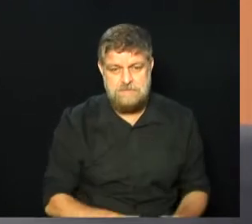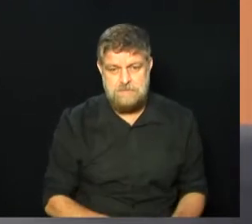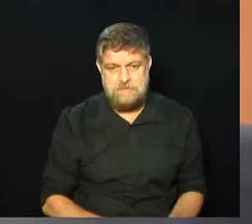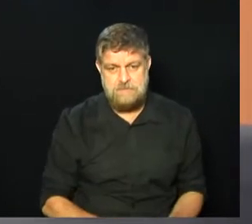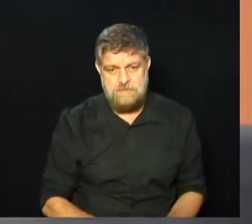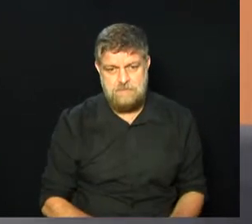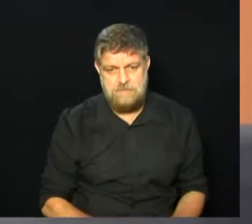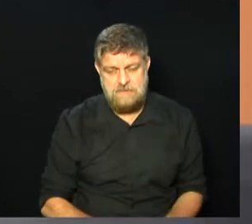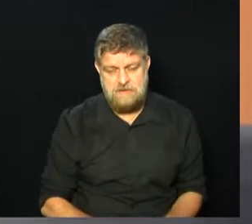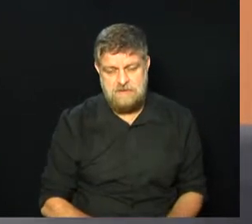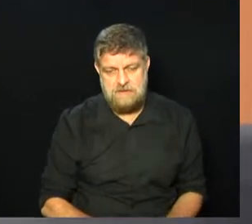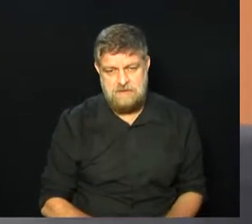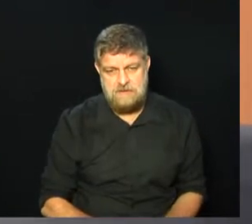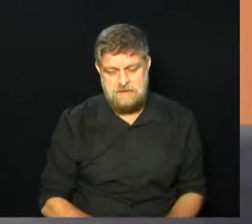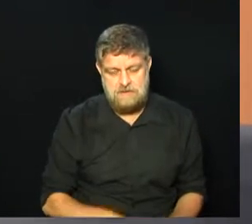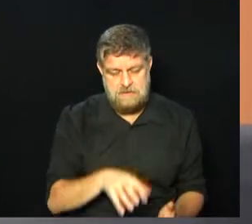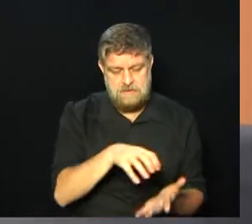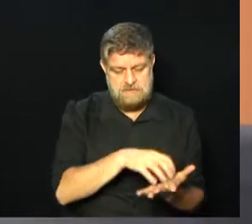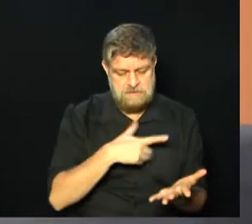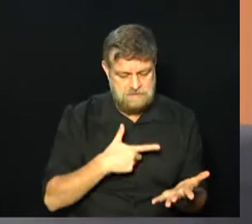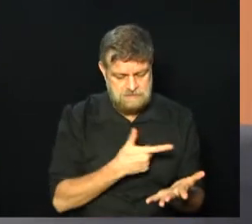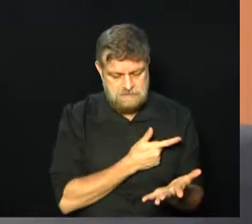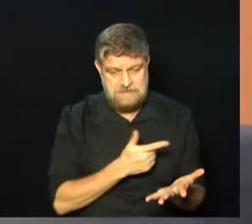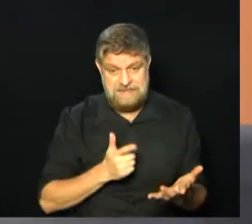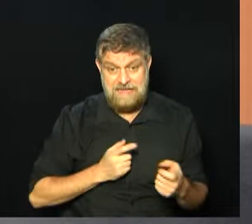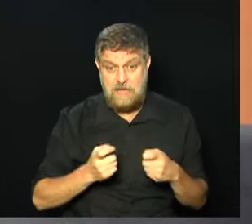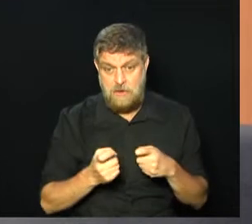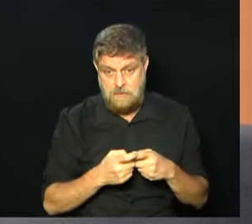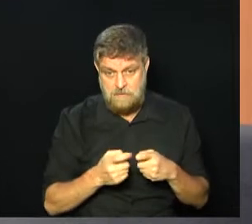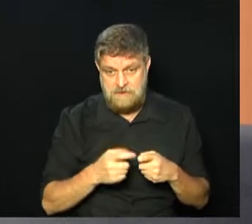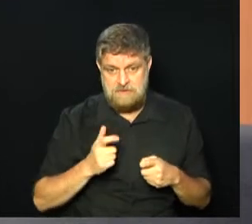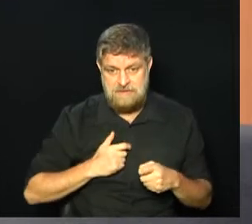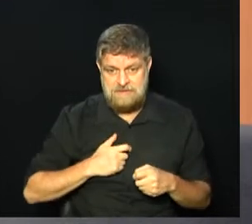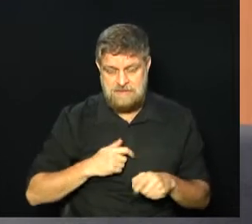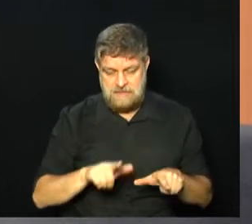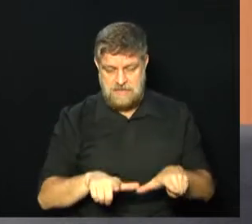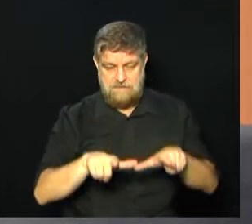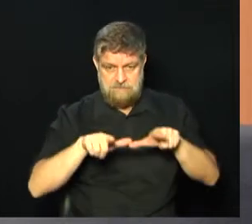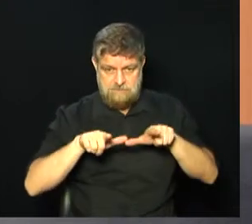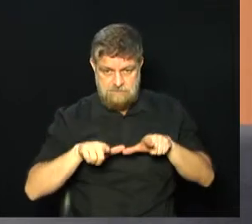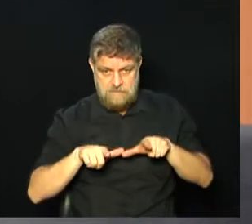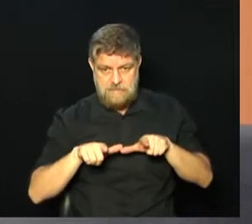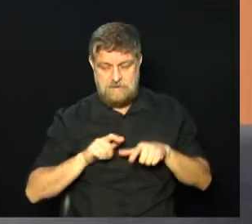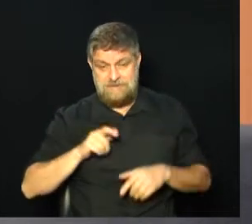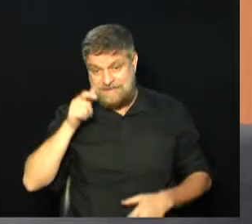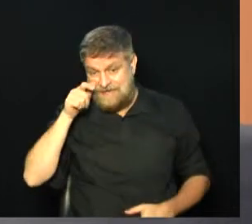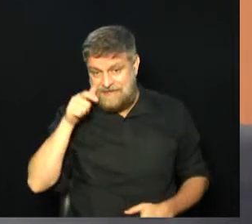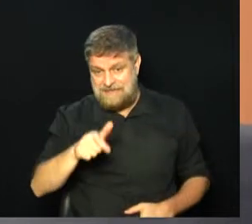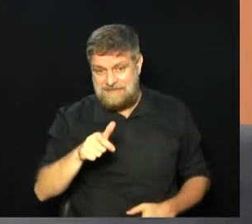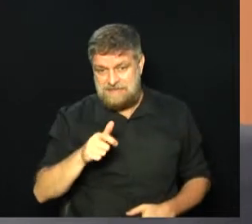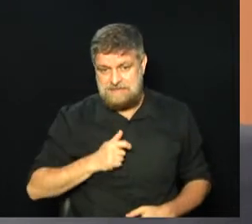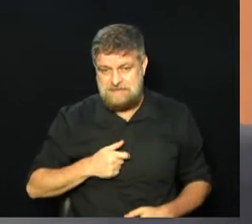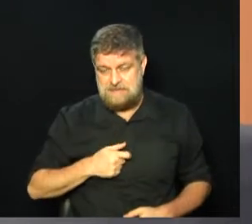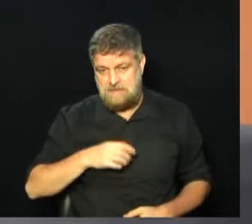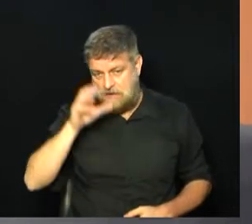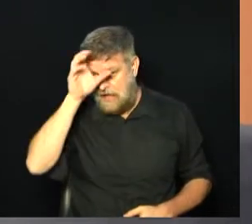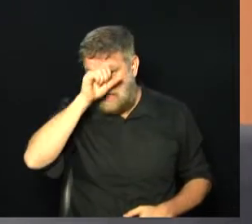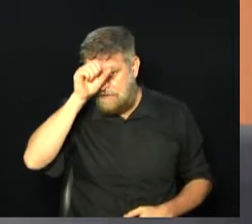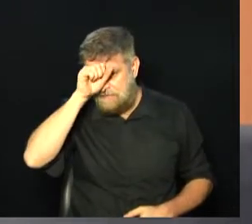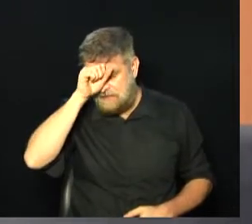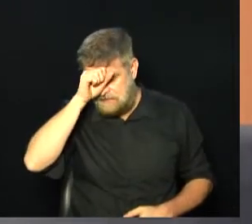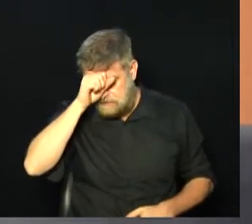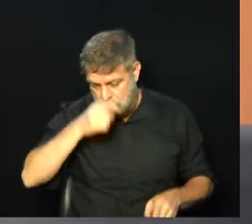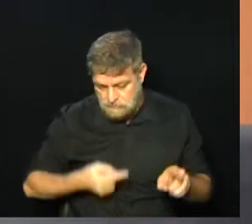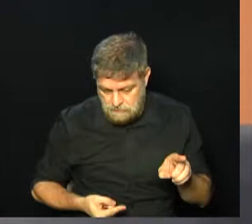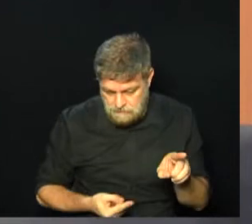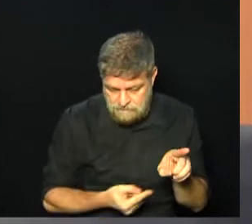Se aquele centro de saúde tem um médico que fez essa qualificação ou que se interessou por aprender a fazer exame de toque, alteração no